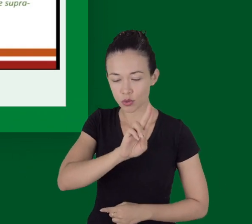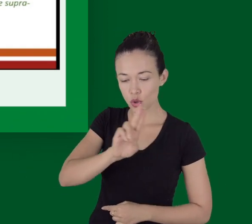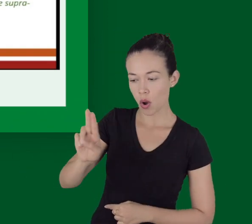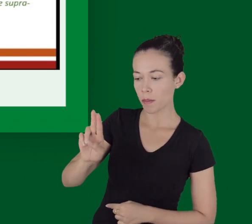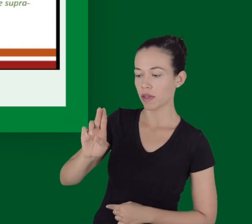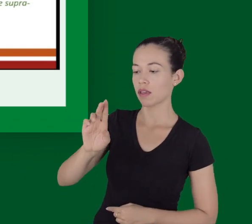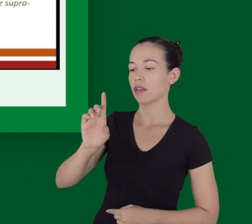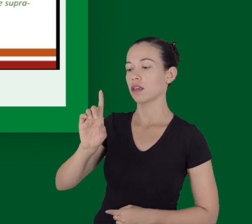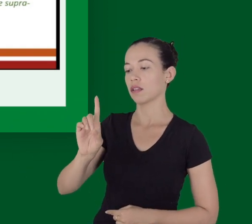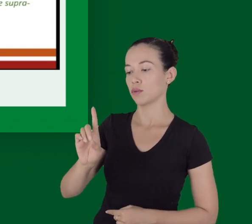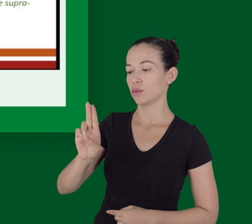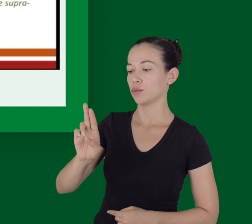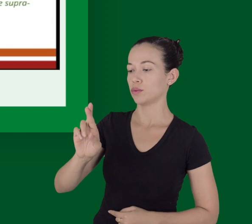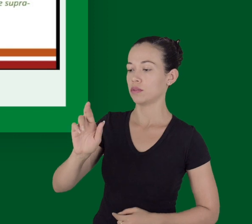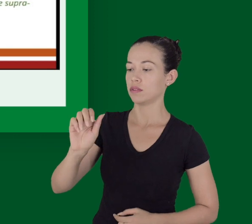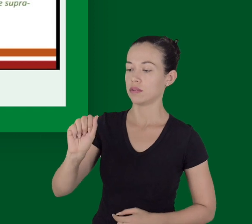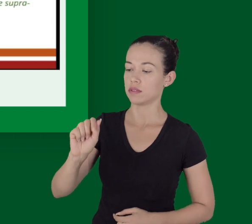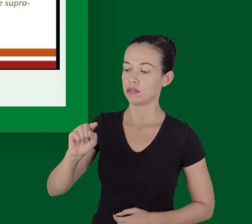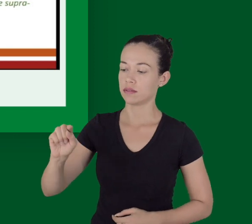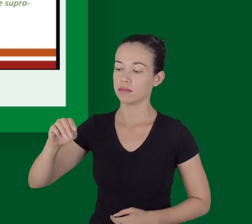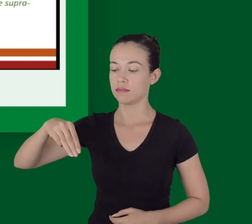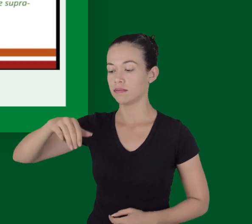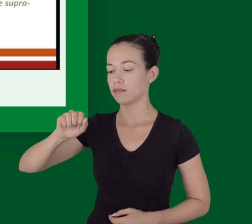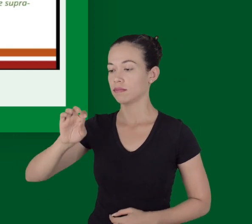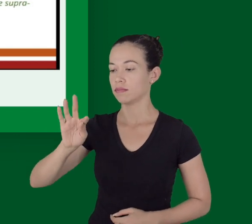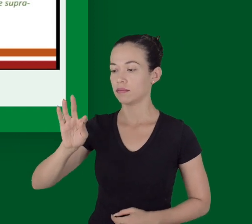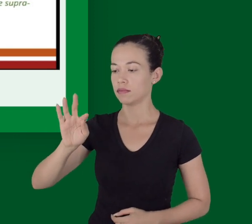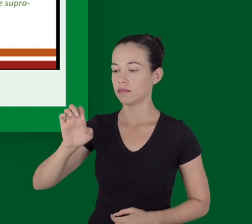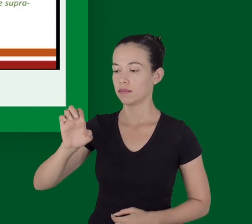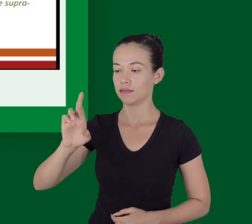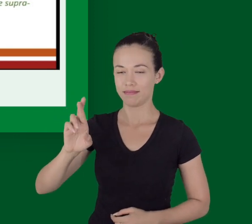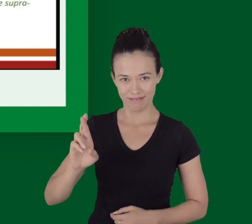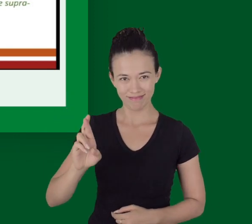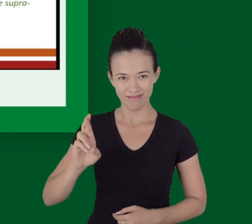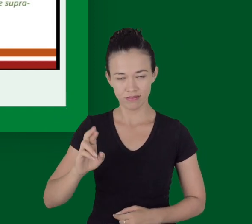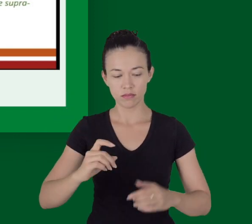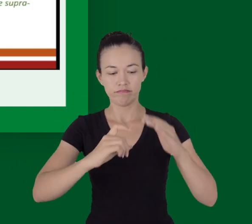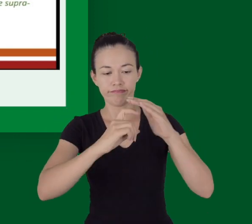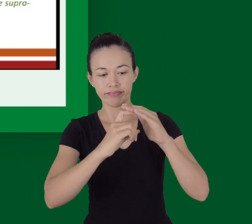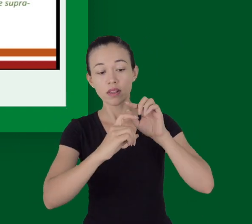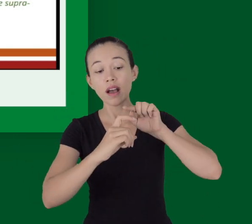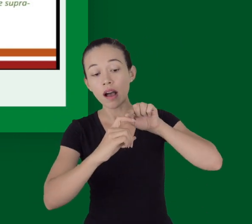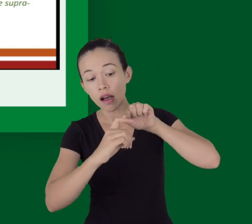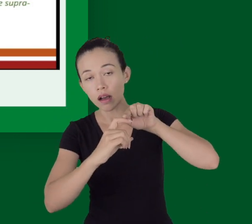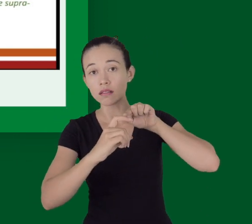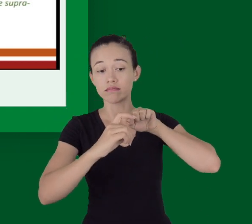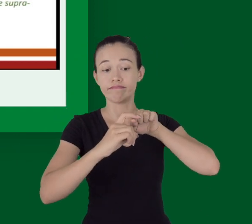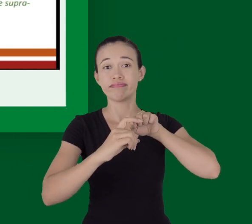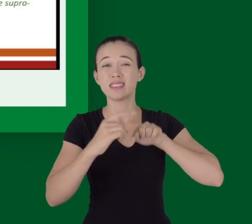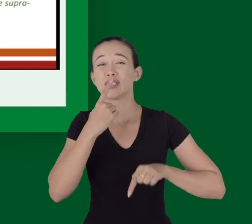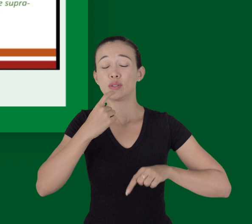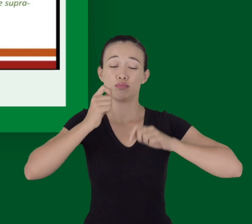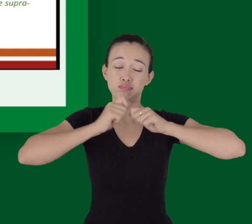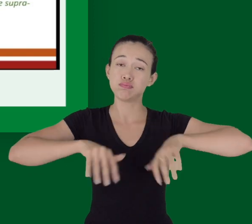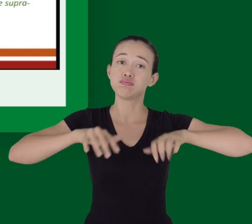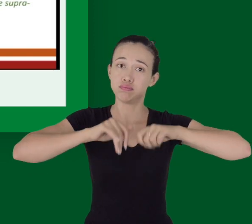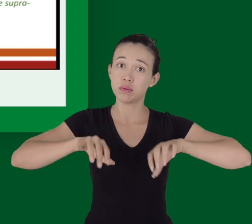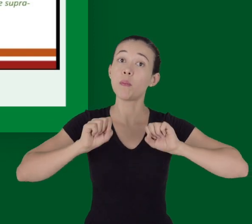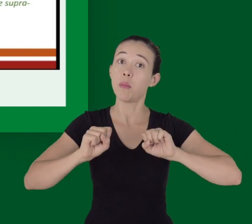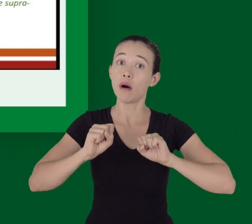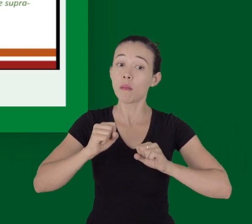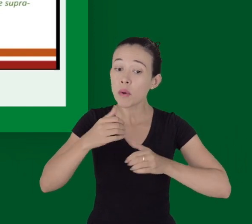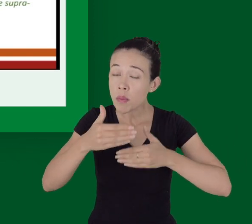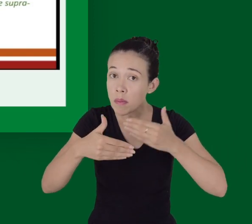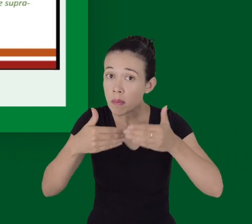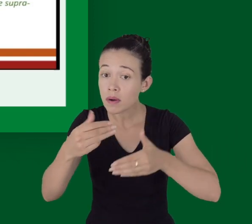extradural, né, acima da dura mater, ou hemorragia subdural. Com 30% desses eventos, eles evoluem com